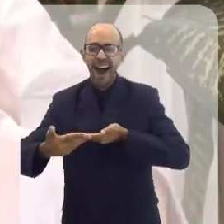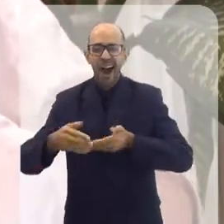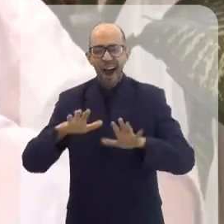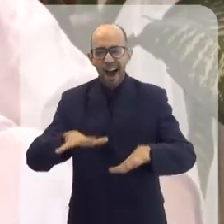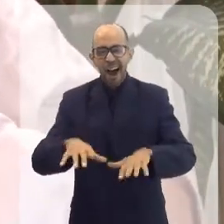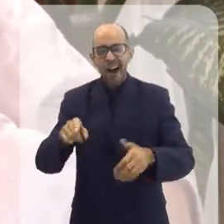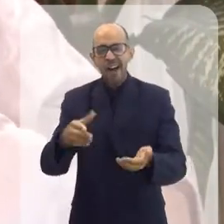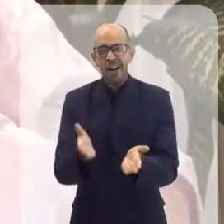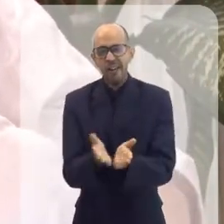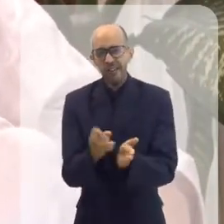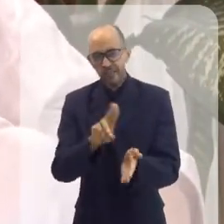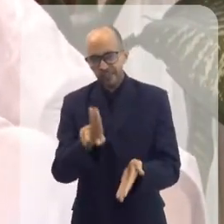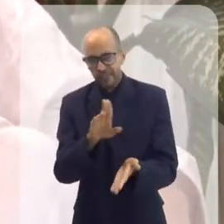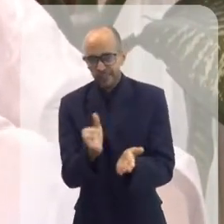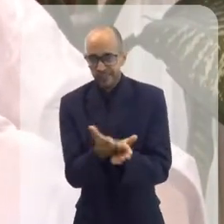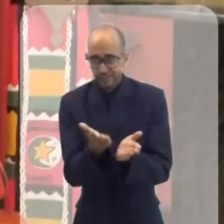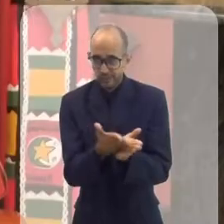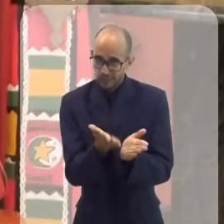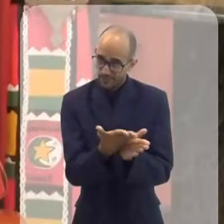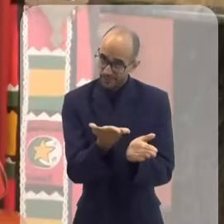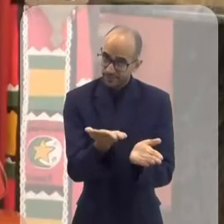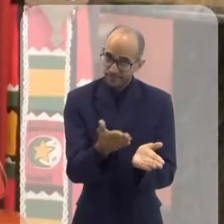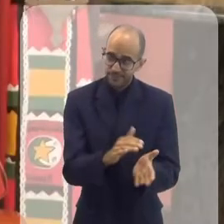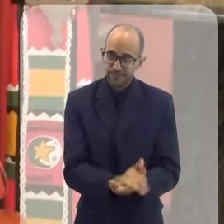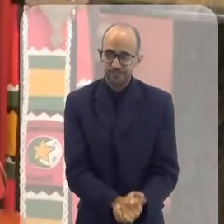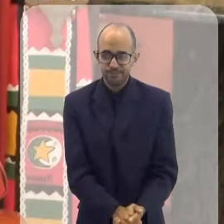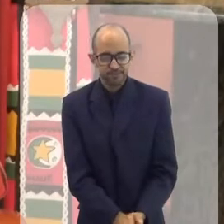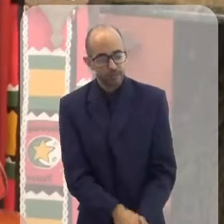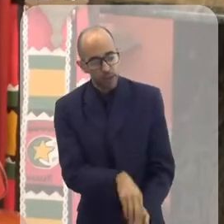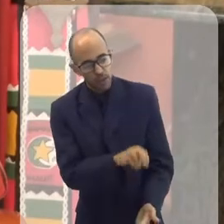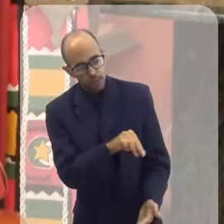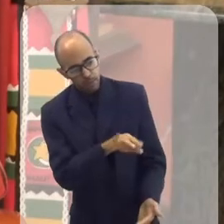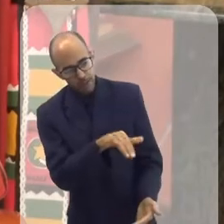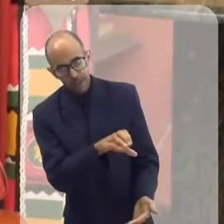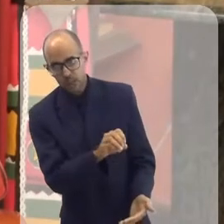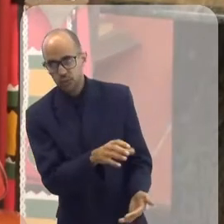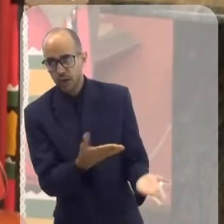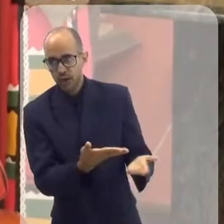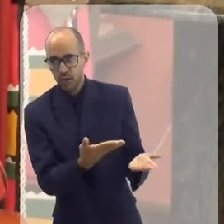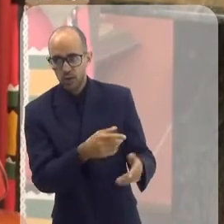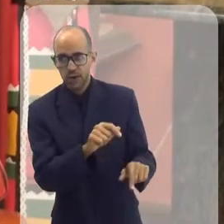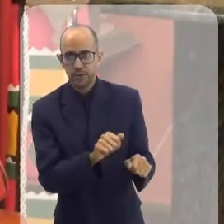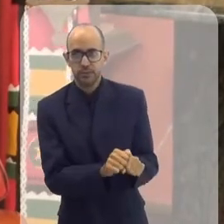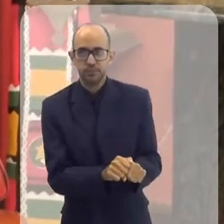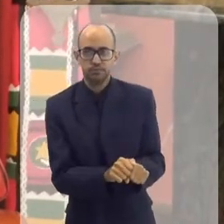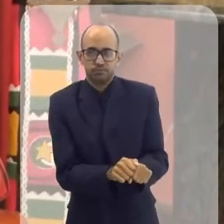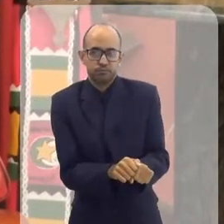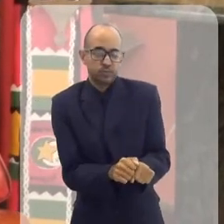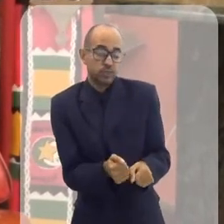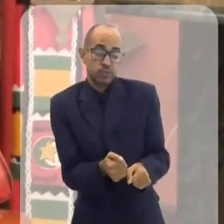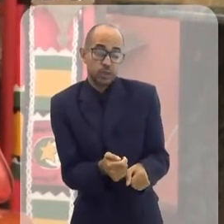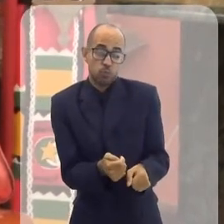menos tentei fazer isso através dos livros o Marques agentes chegando